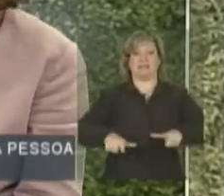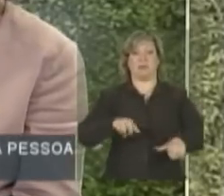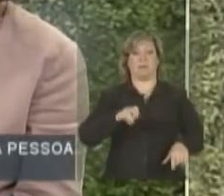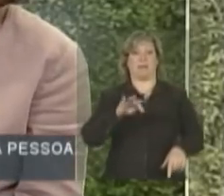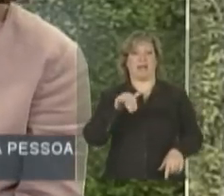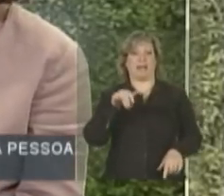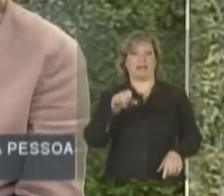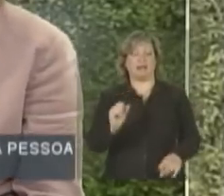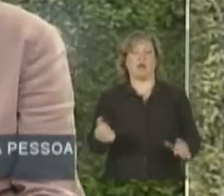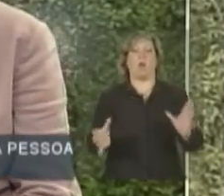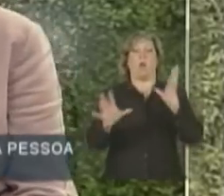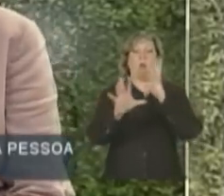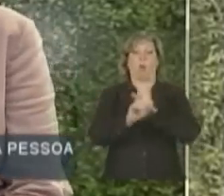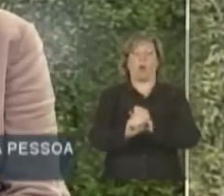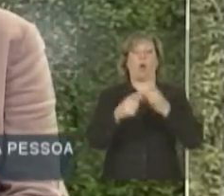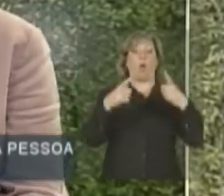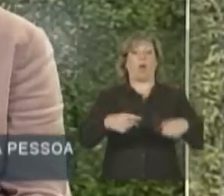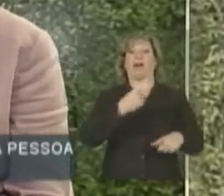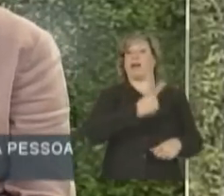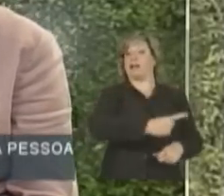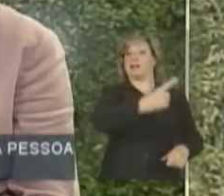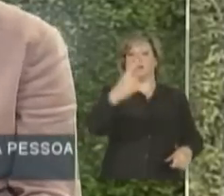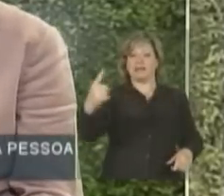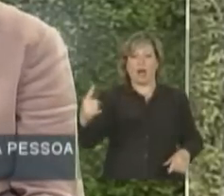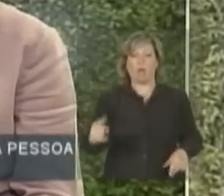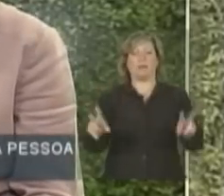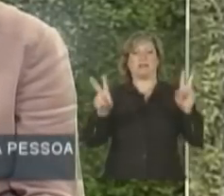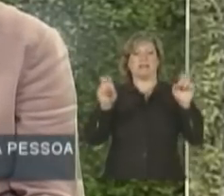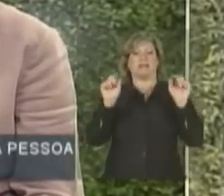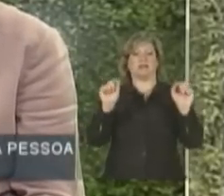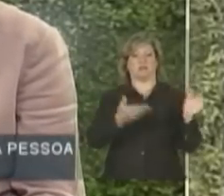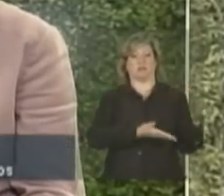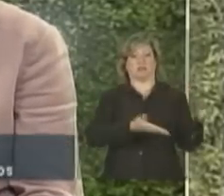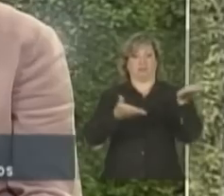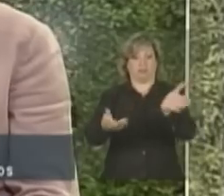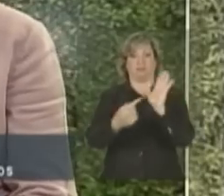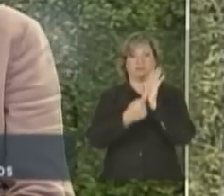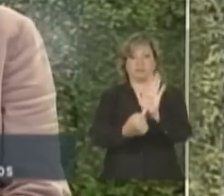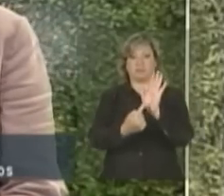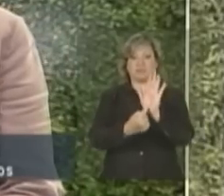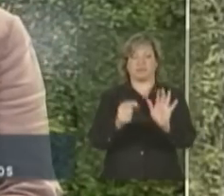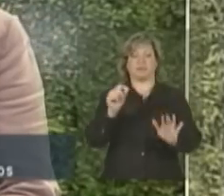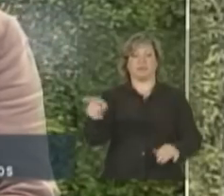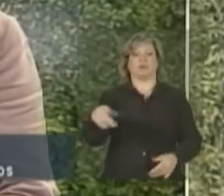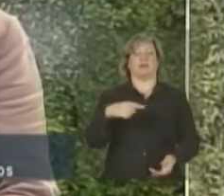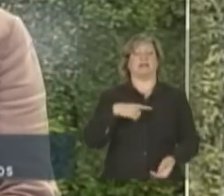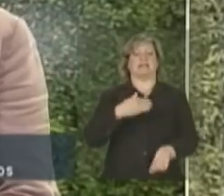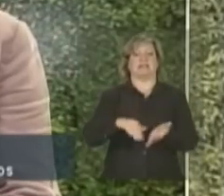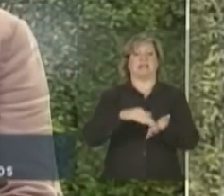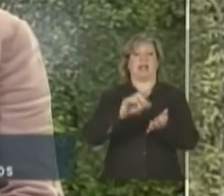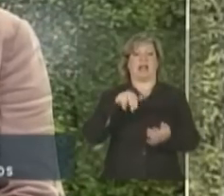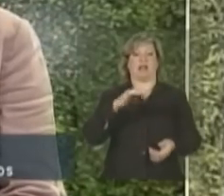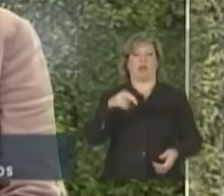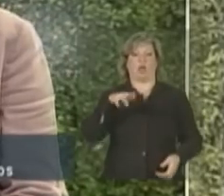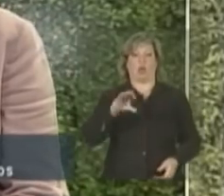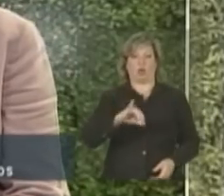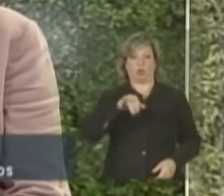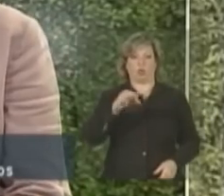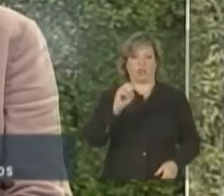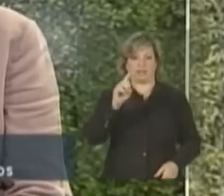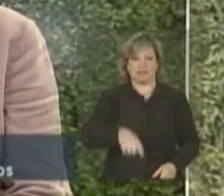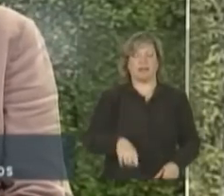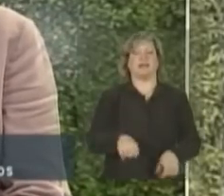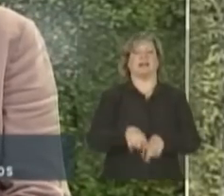e orçamento, onde cada uma das questões que serão apresentadas pelo secretário Antônio José, cada uma das